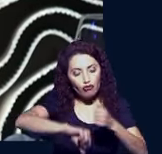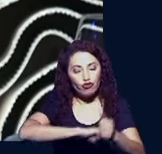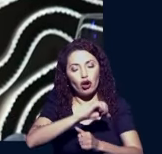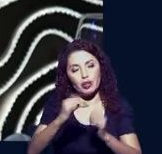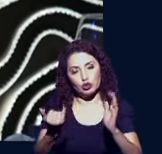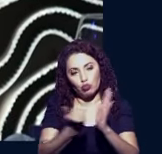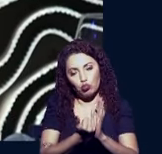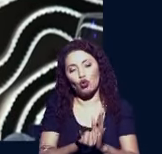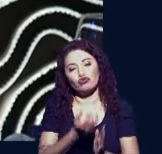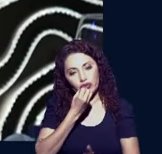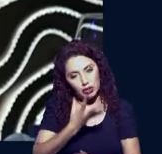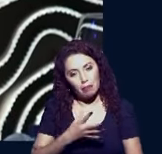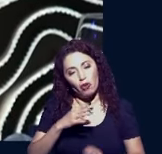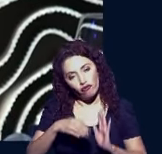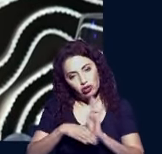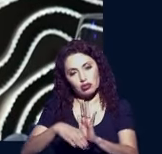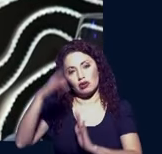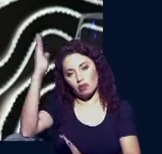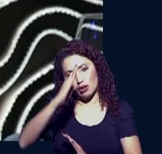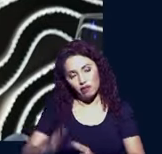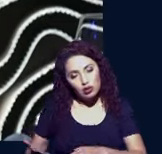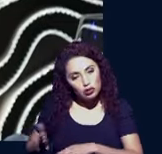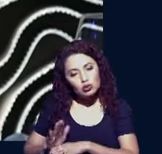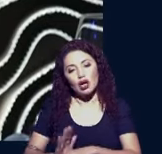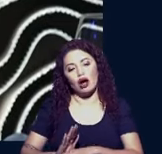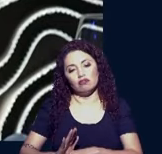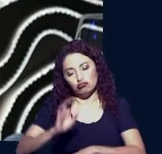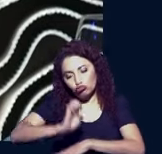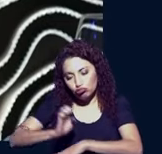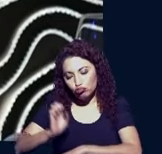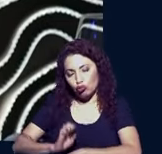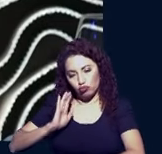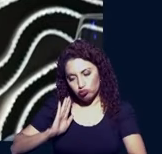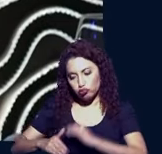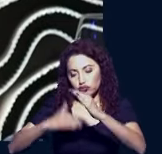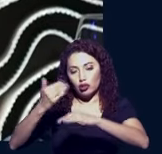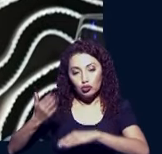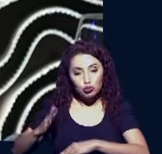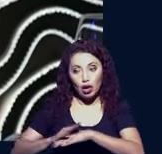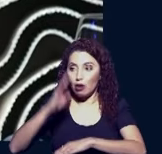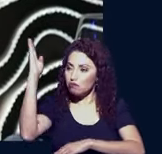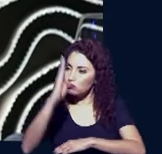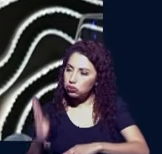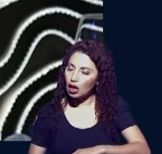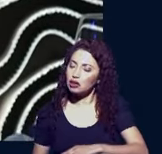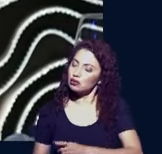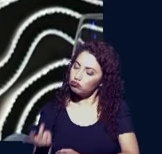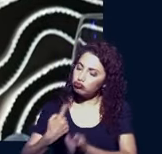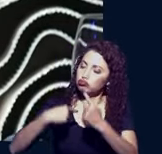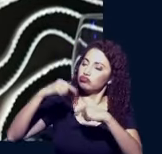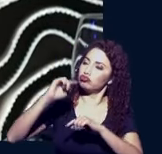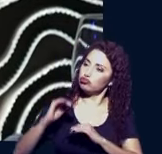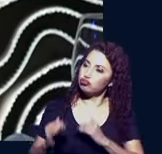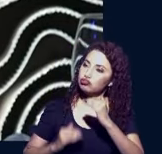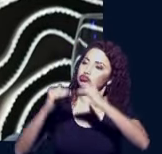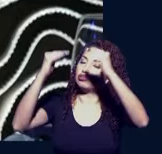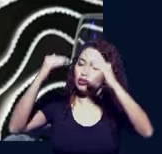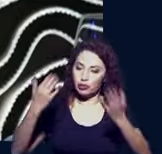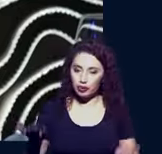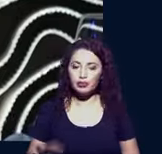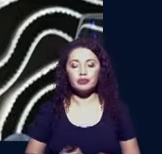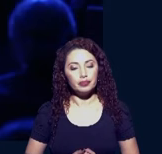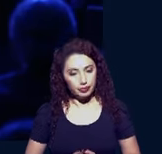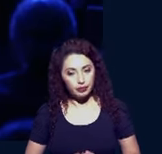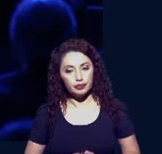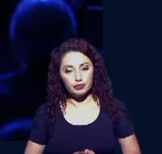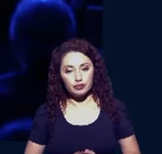complexidade vai ajudar os estados a se desenvolver e vai fazer o Brasil crescer de forma sistêmica que era a alavanca que faltava pra gente acionar